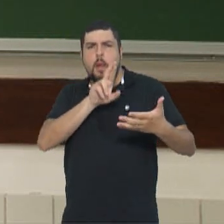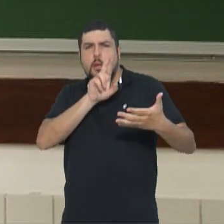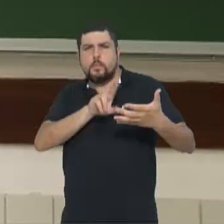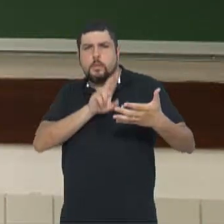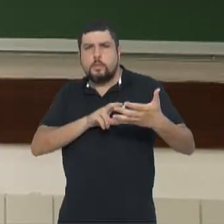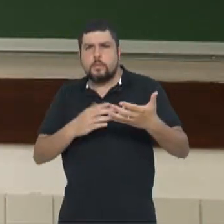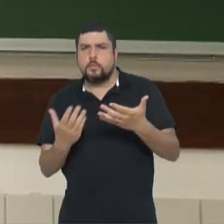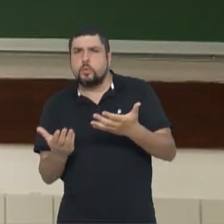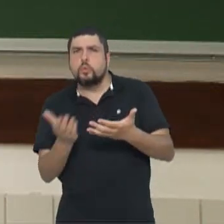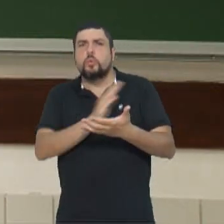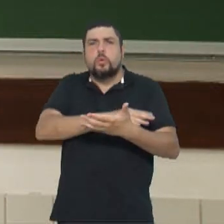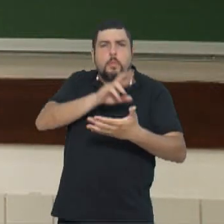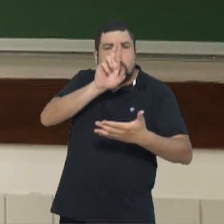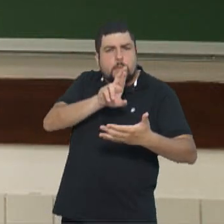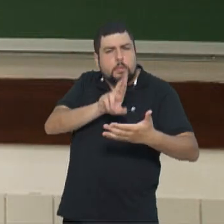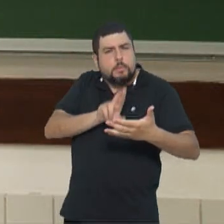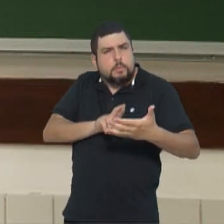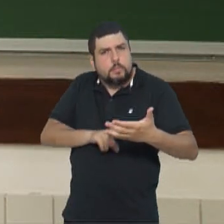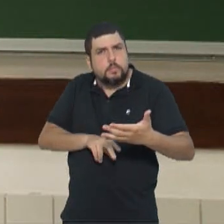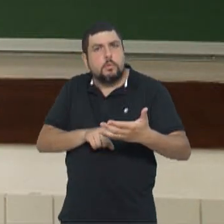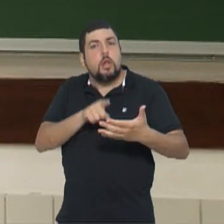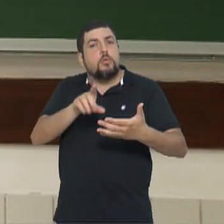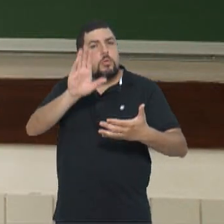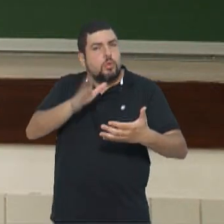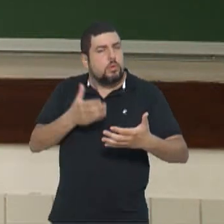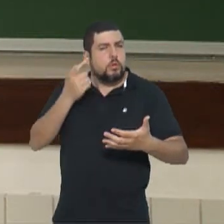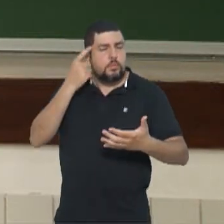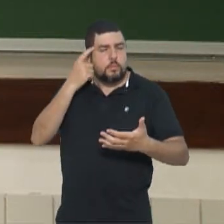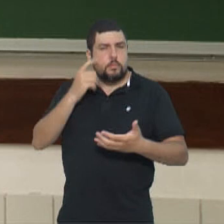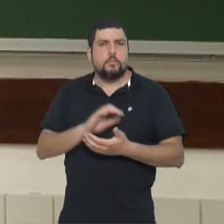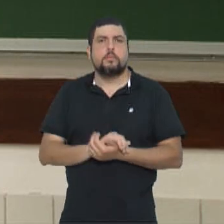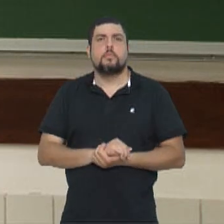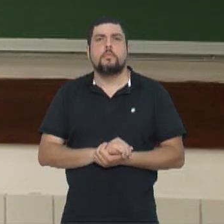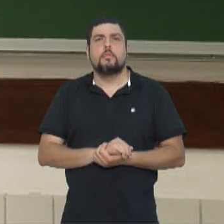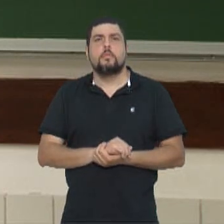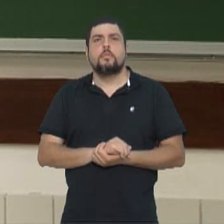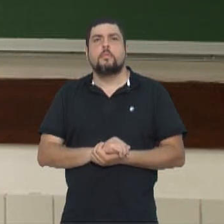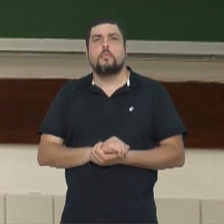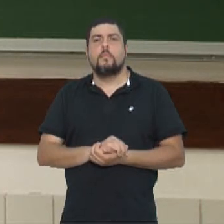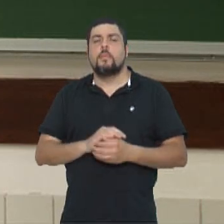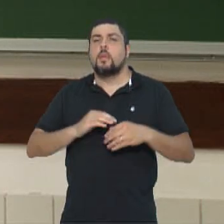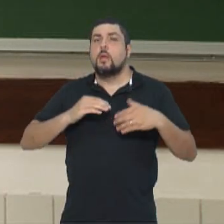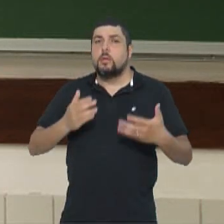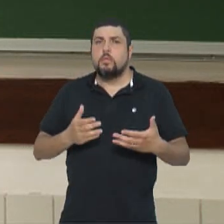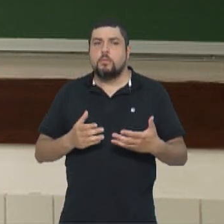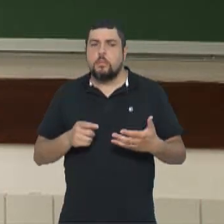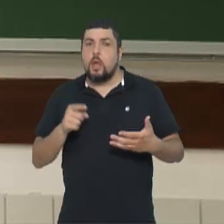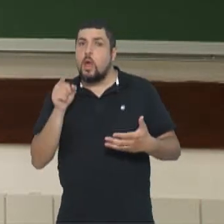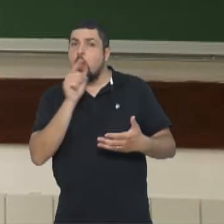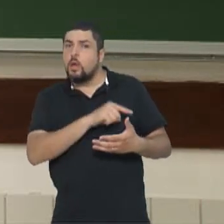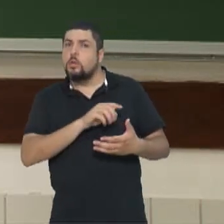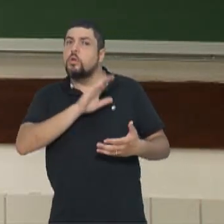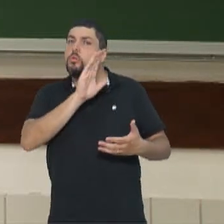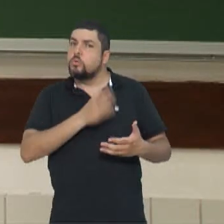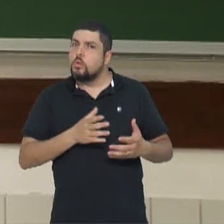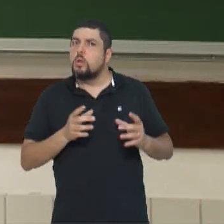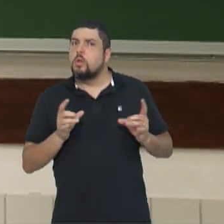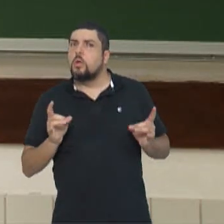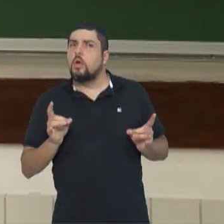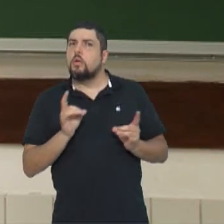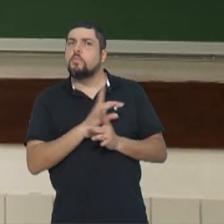suas questões que você já pensou. Pensando eu e você, nós já temos a nossa resenha pronta em forma de ideias. Agora eu